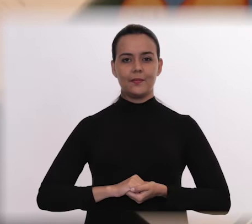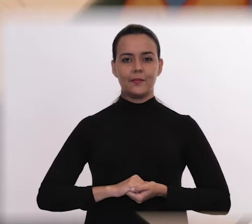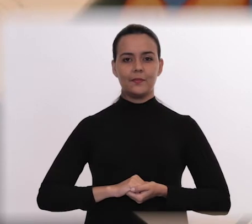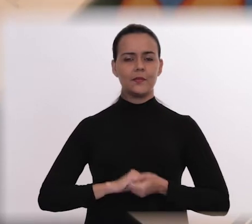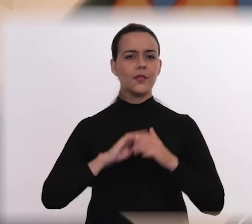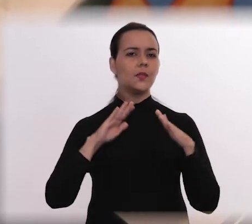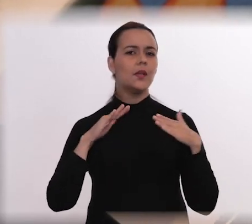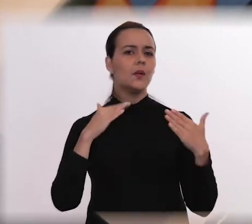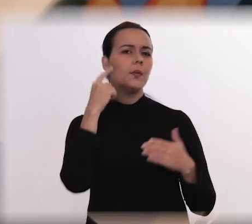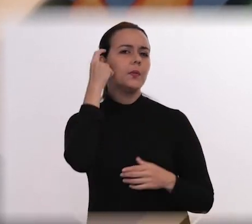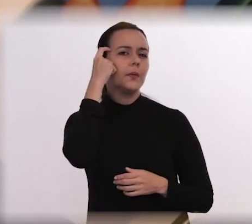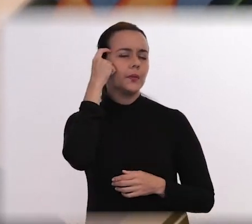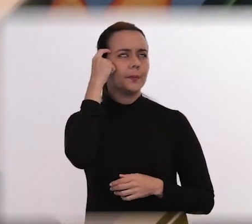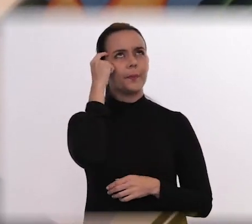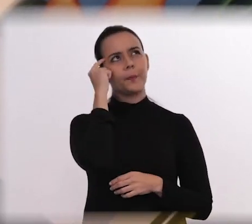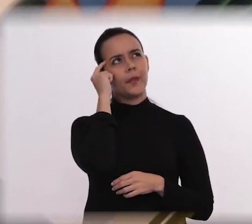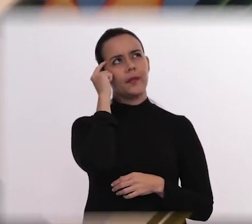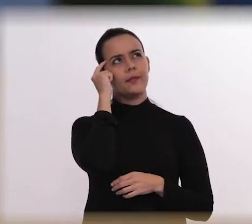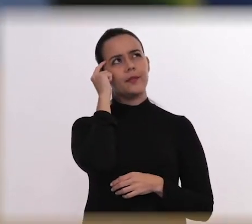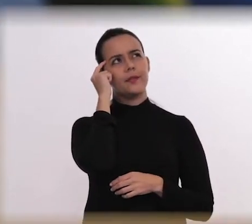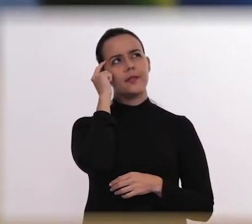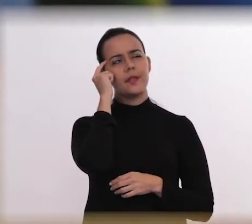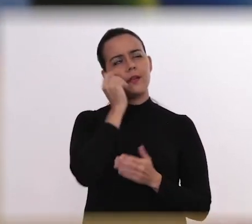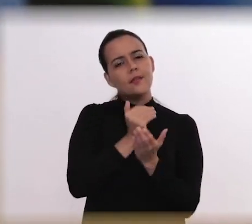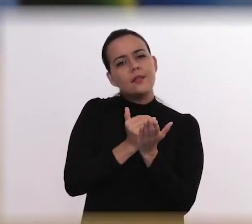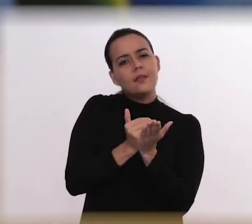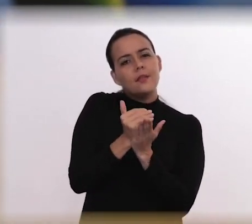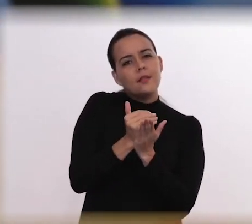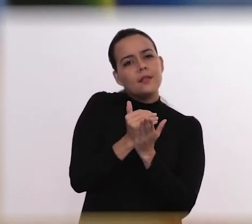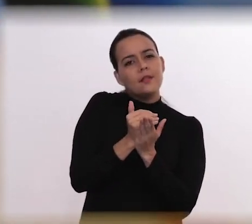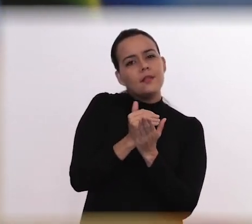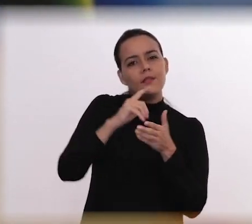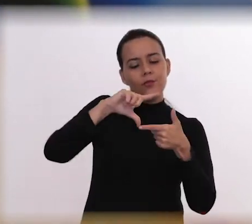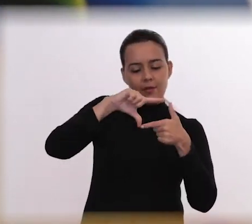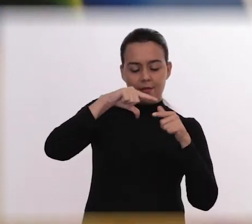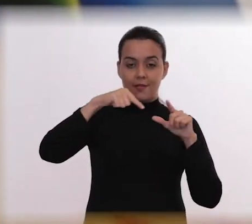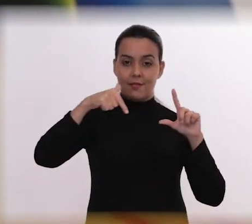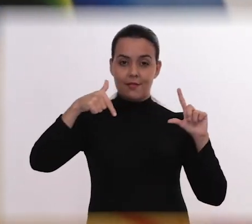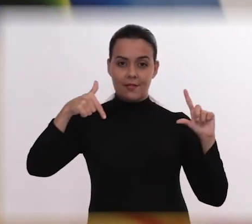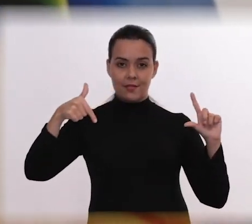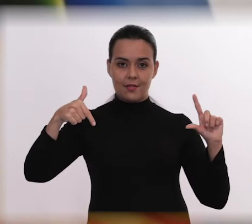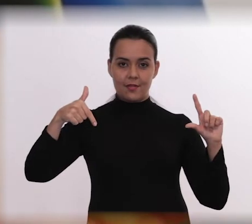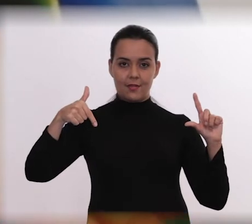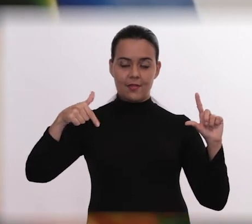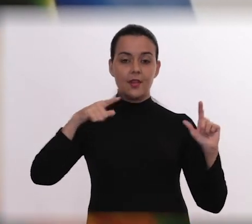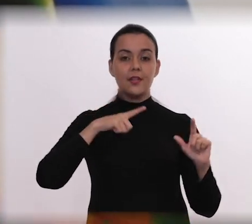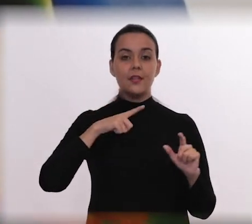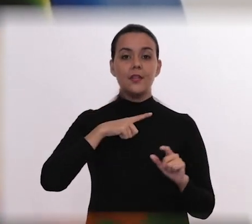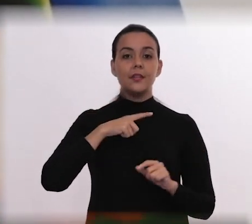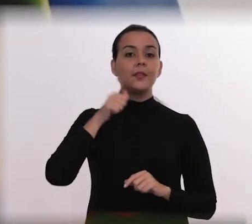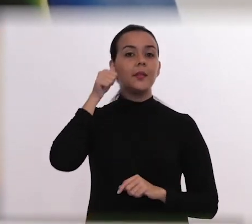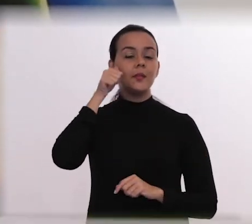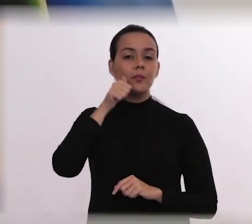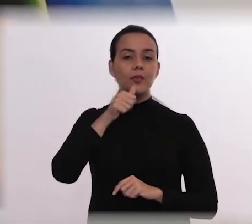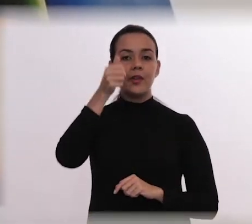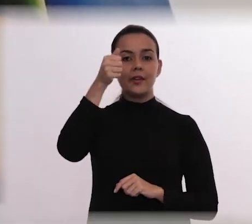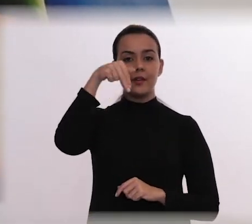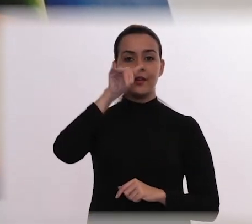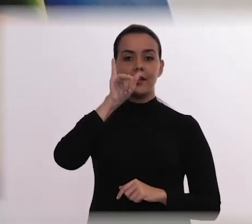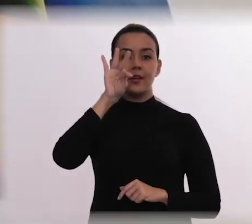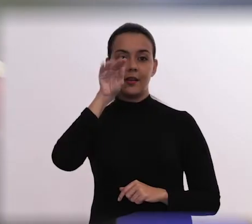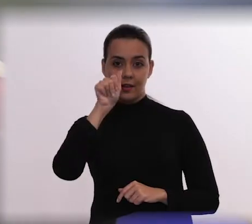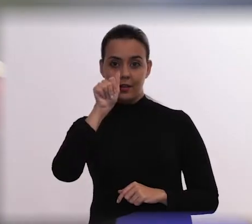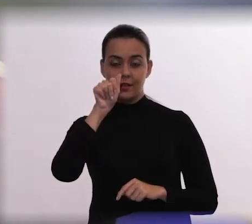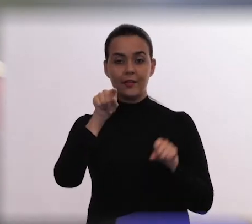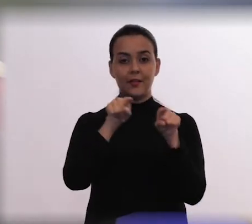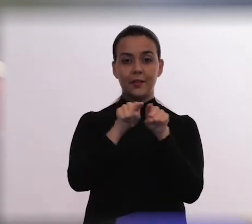Quando a gente pensa na introdução da arte moderna aqui, o primeiro nome que surge é o da Anita Malfatti e o segundo nome que surge